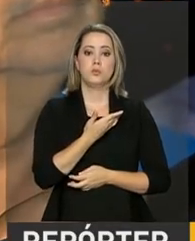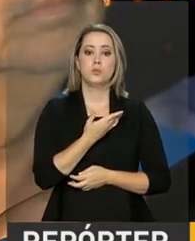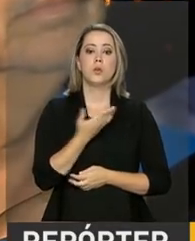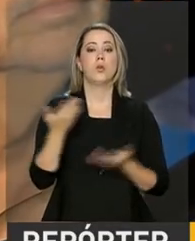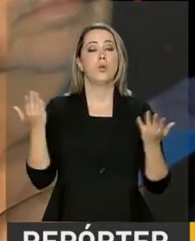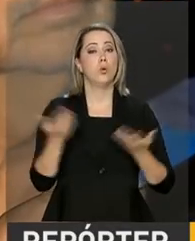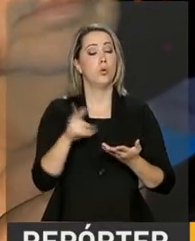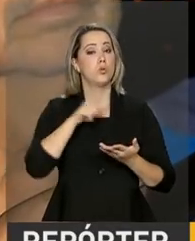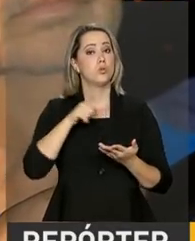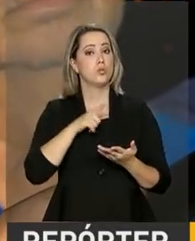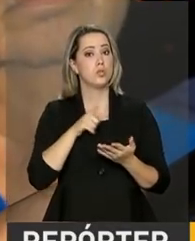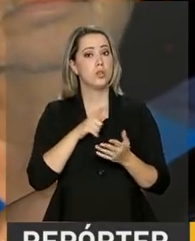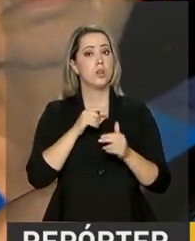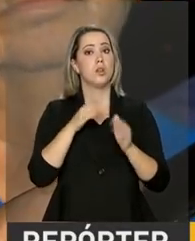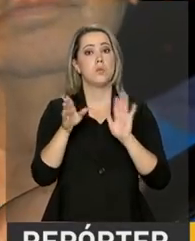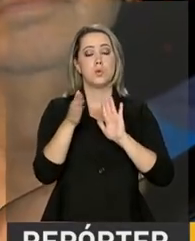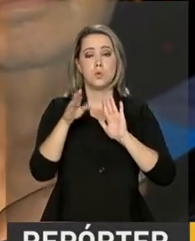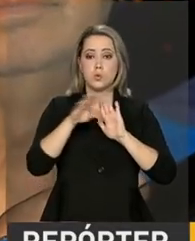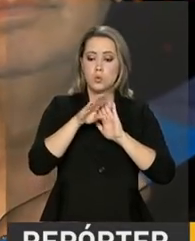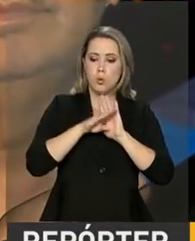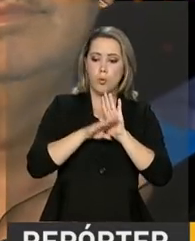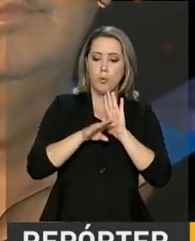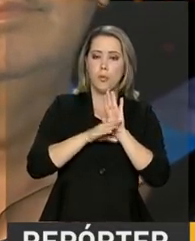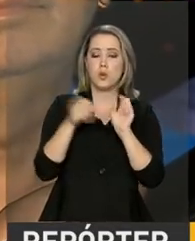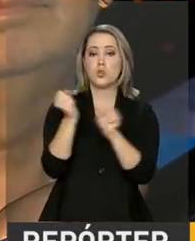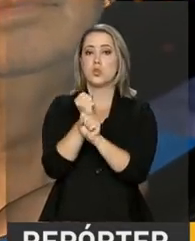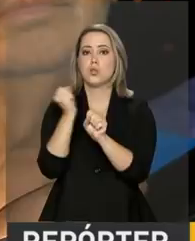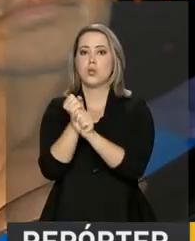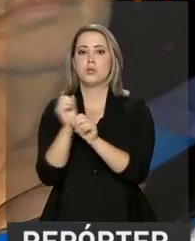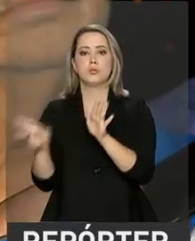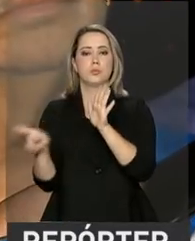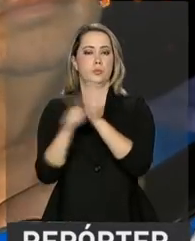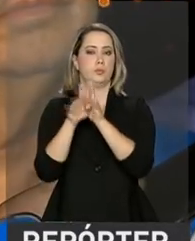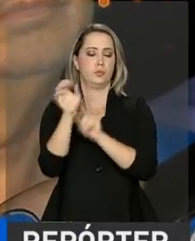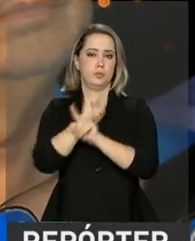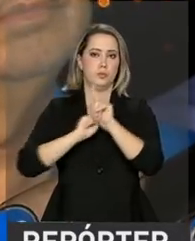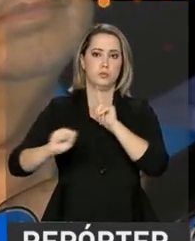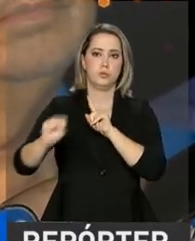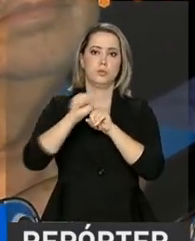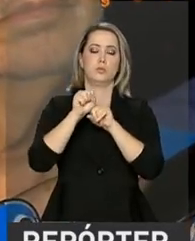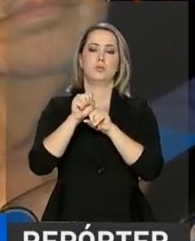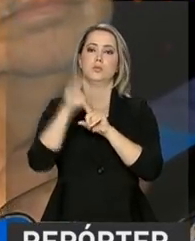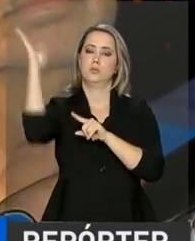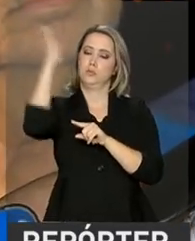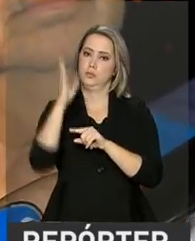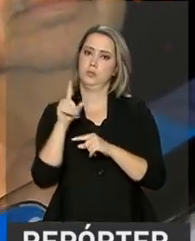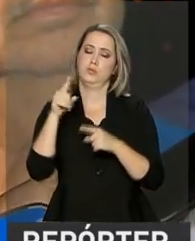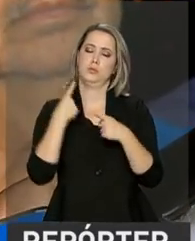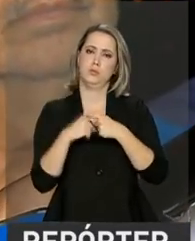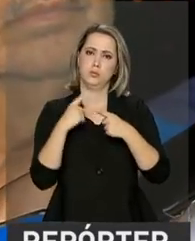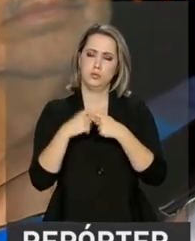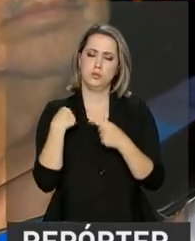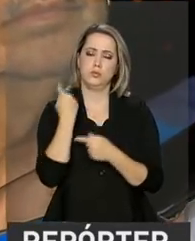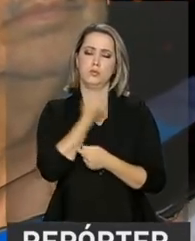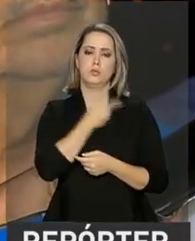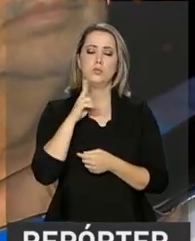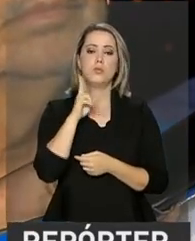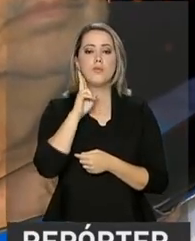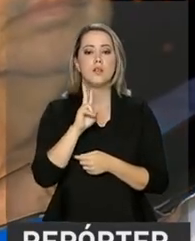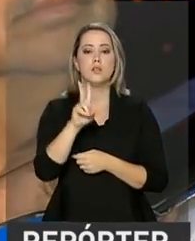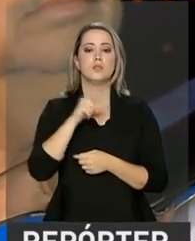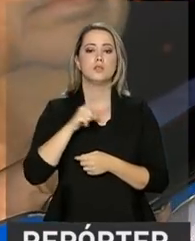enviado pelo governo é um projecto que foi construído pela sociedade brasileira porque na medida em que tivemos a oportunidade